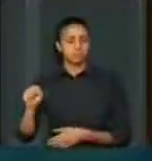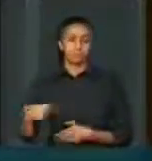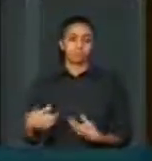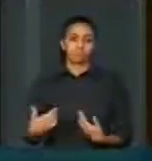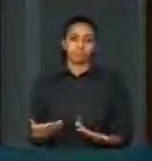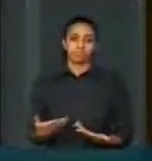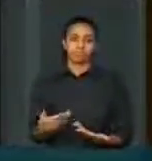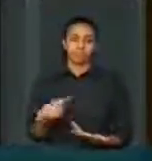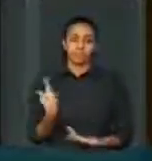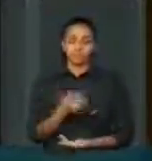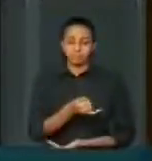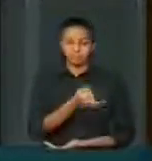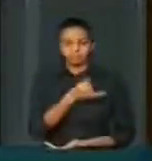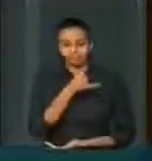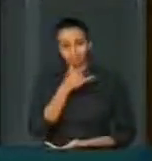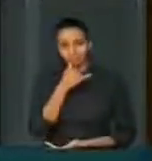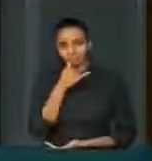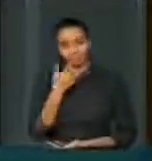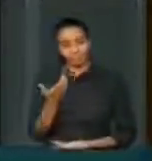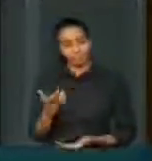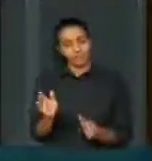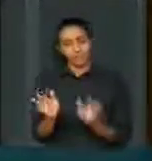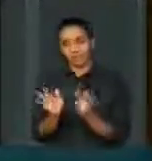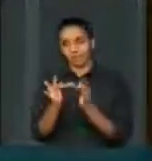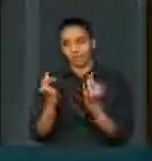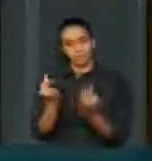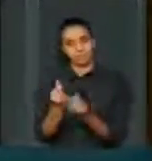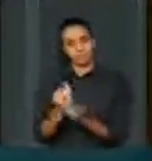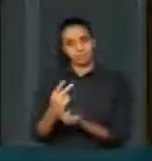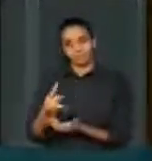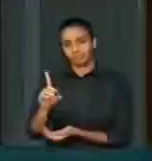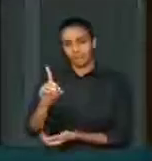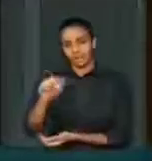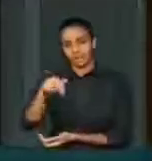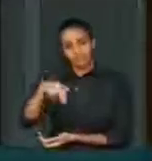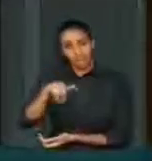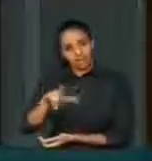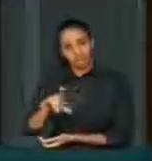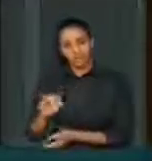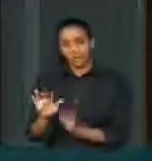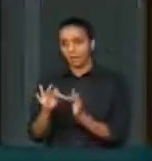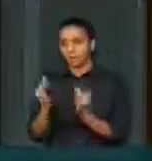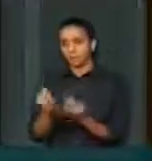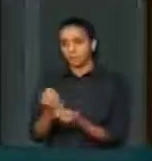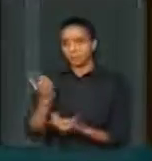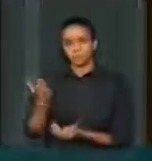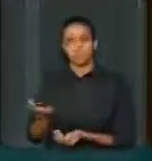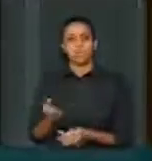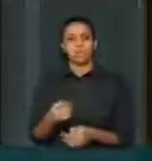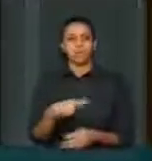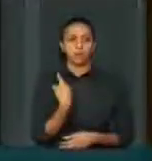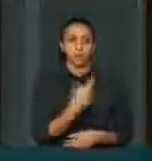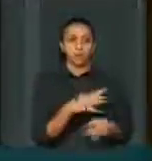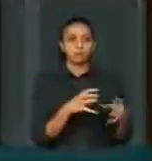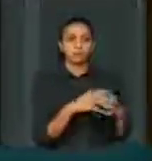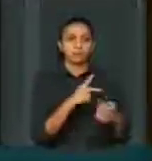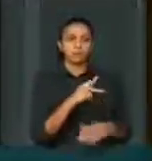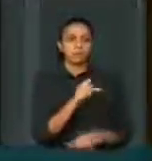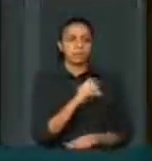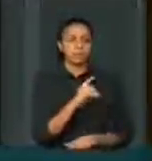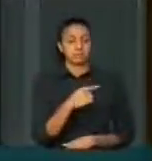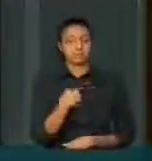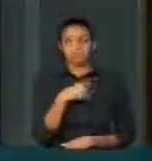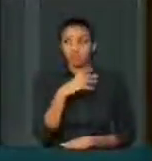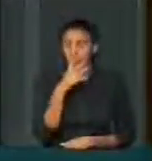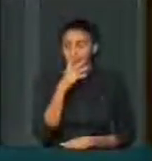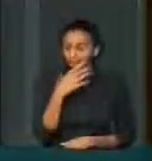o nosso lamento que a família do Danilo, saiba que toda a família do PSB ficou chocada, ficou